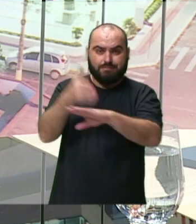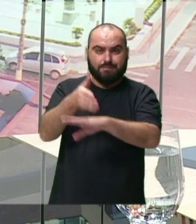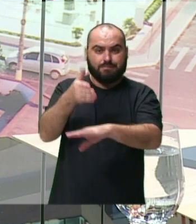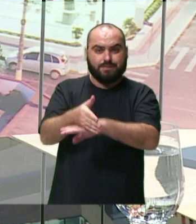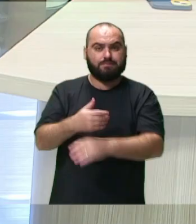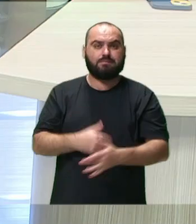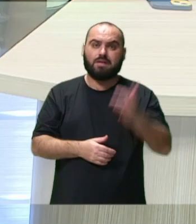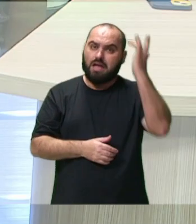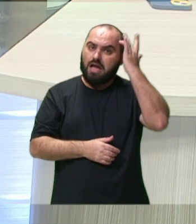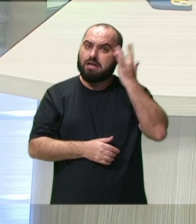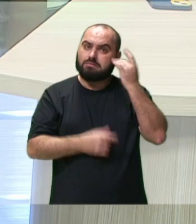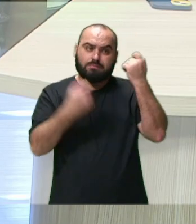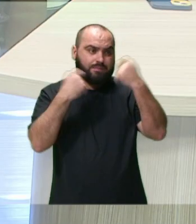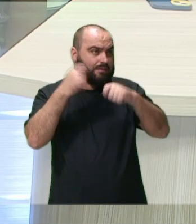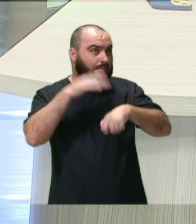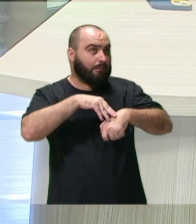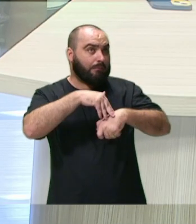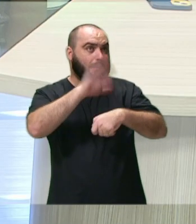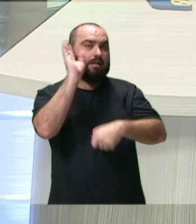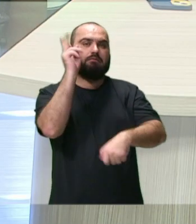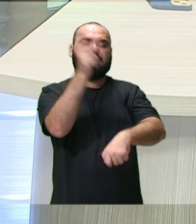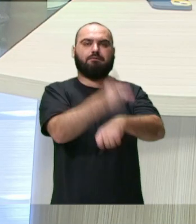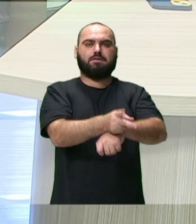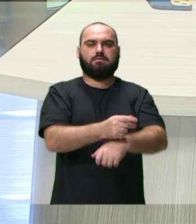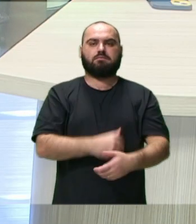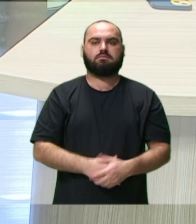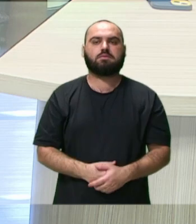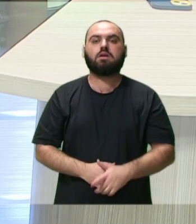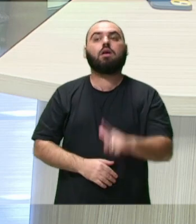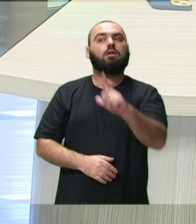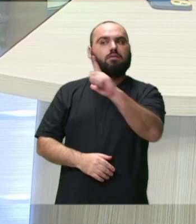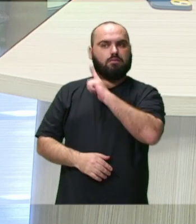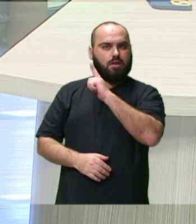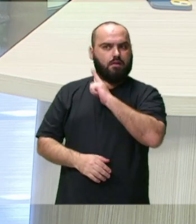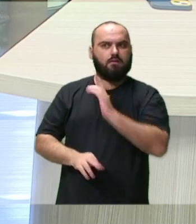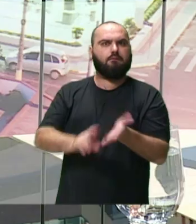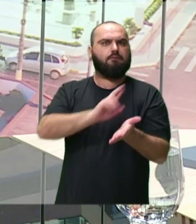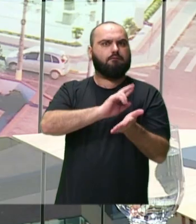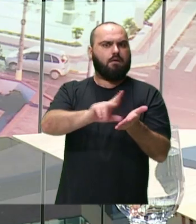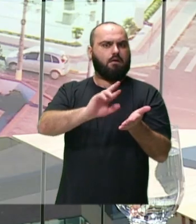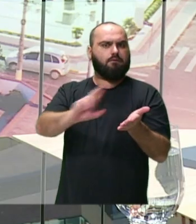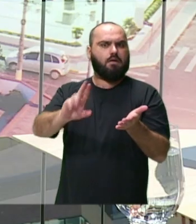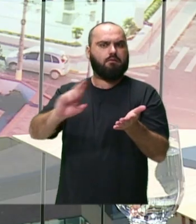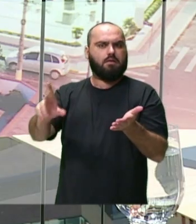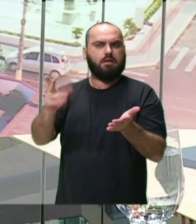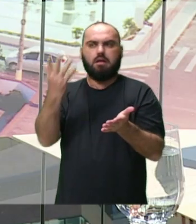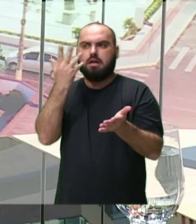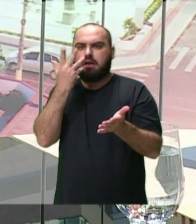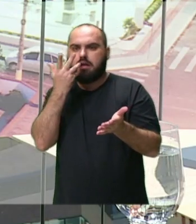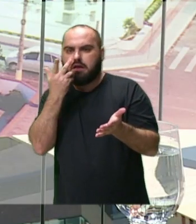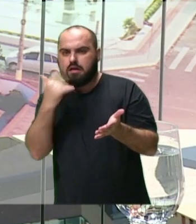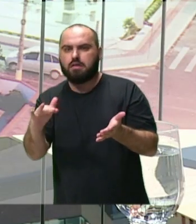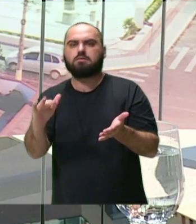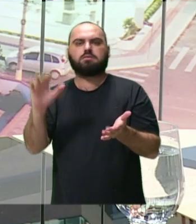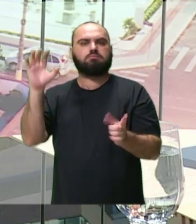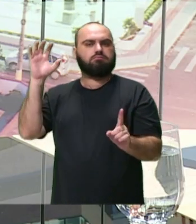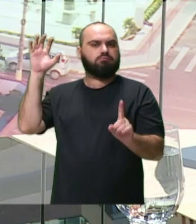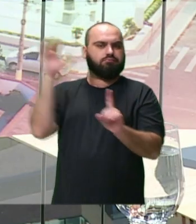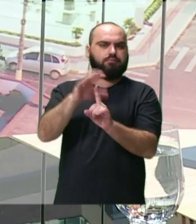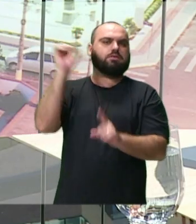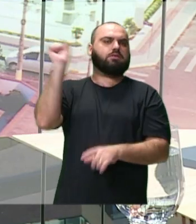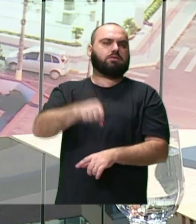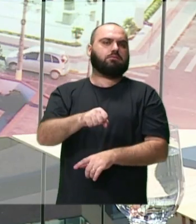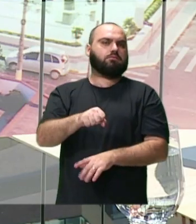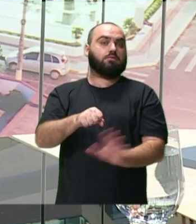deveríamos ter muito mais vídeos que nós tivemos. Mas nós tivemos muitos vídeos, envolvemos muitas crianças, impactamos sim, não